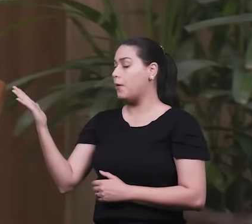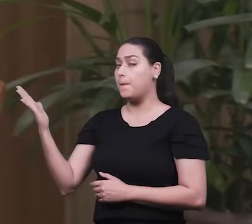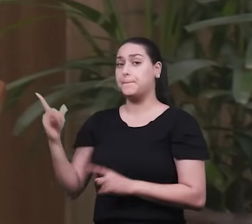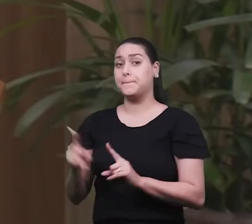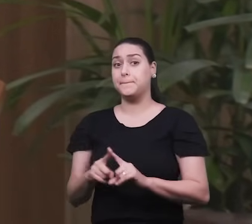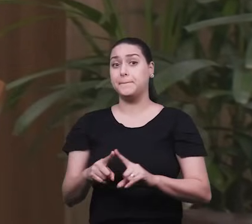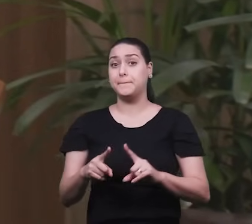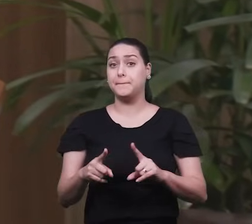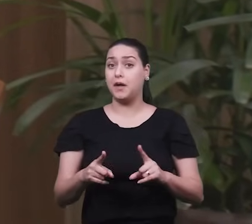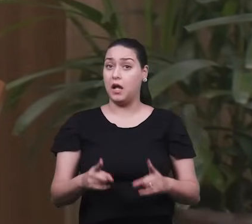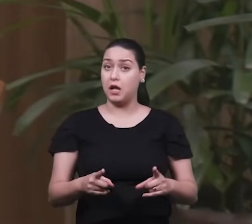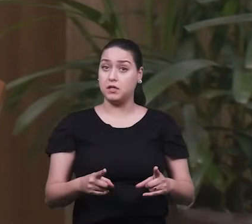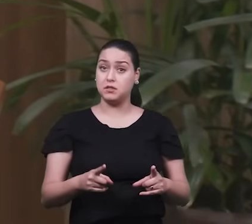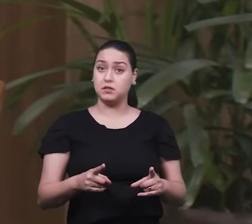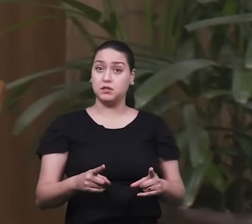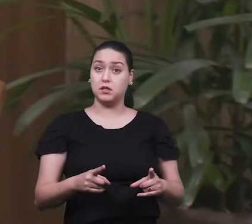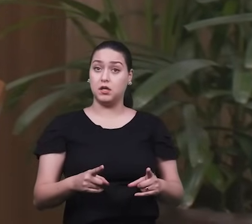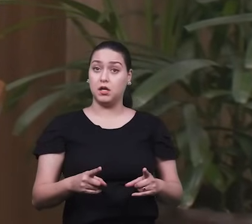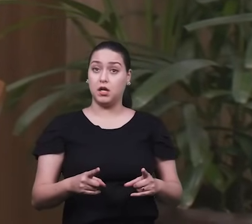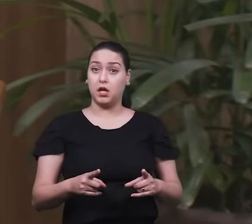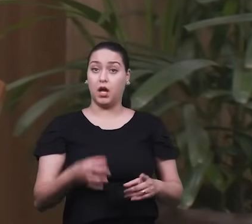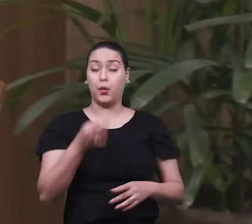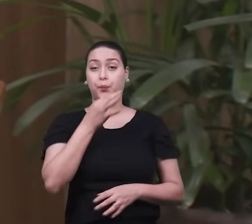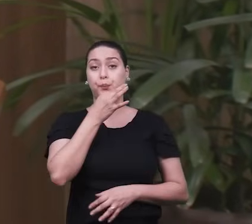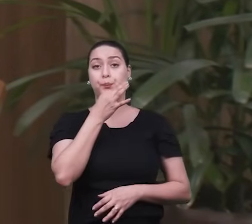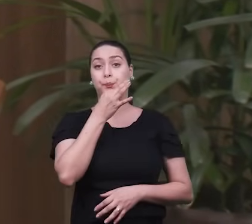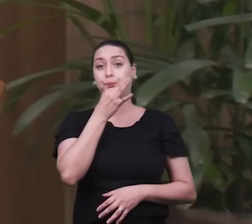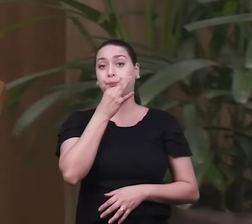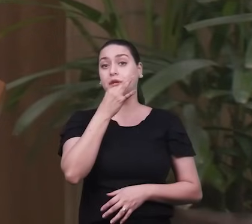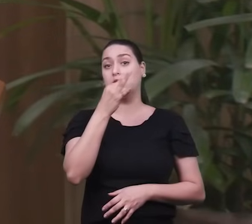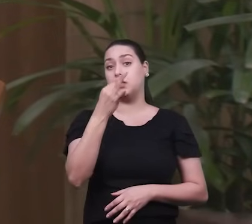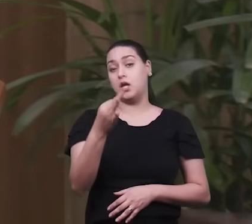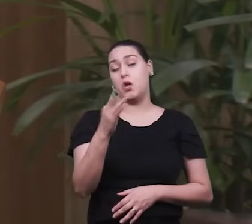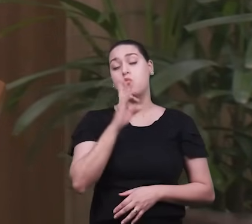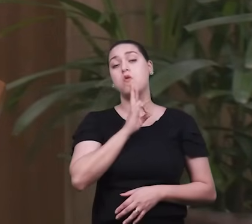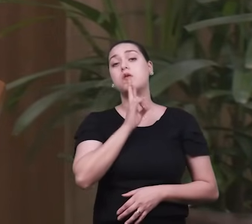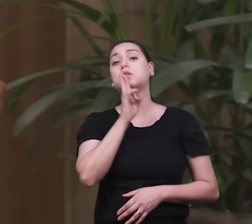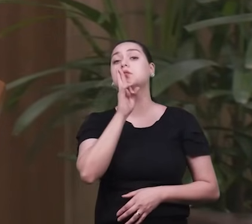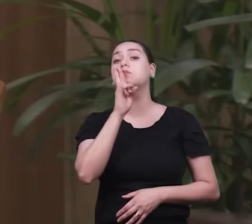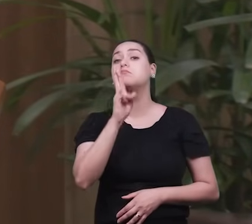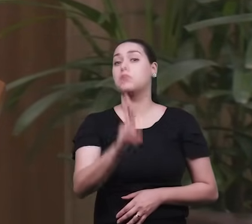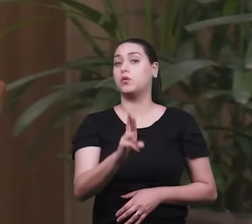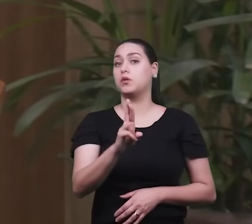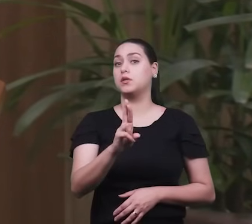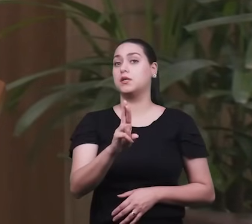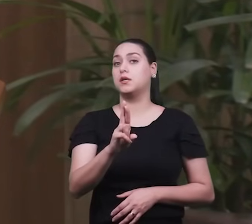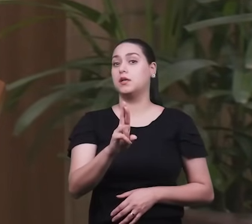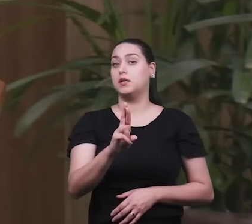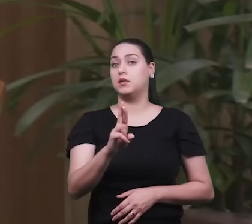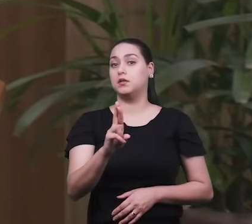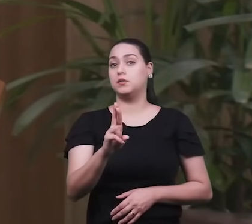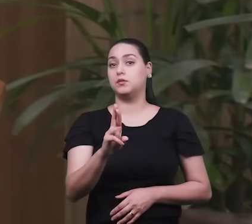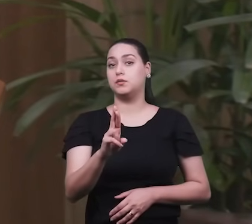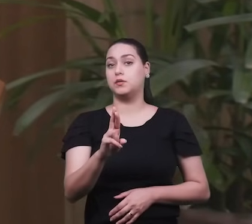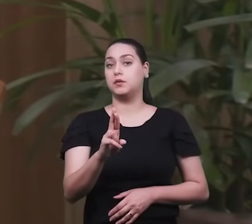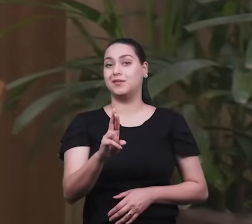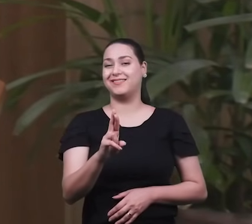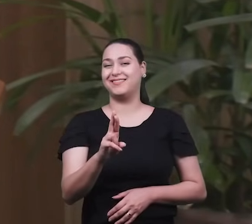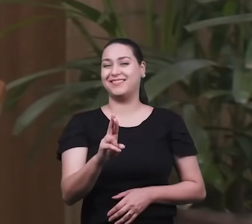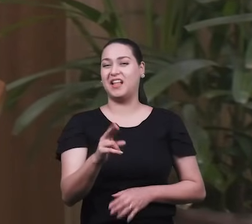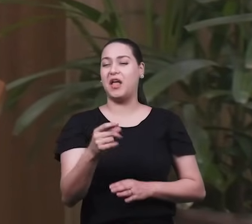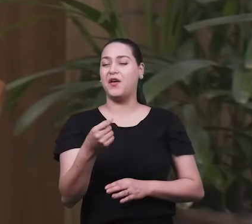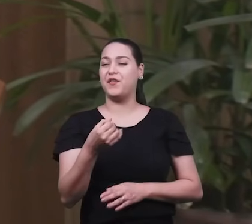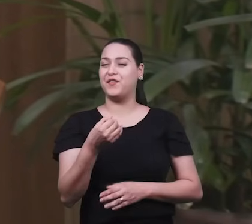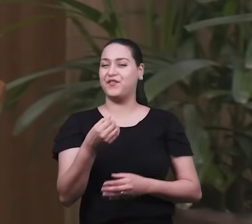celular, mas participar fazendo um comentário, uma resposta de uma questão